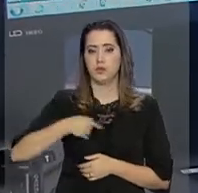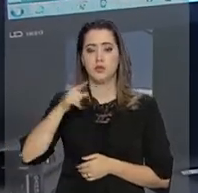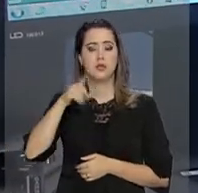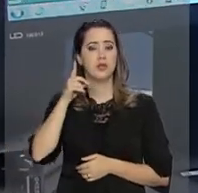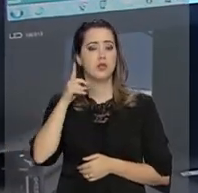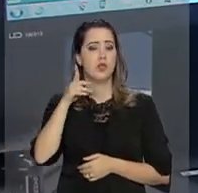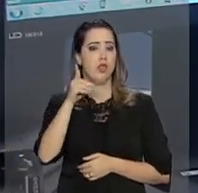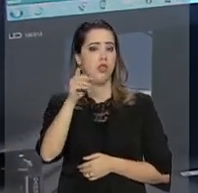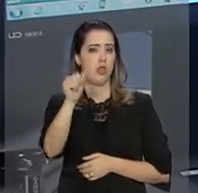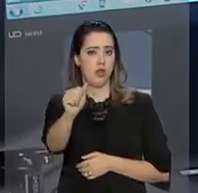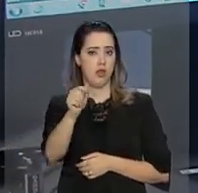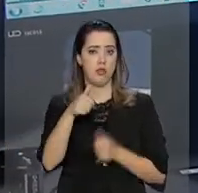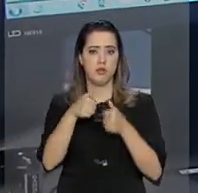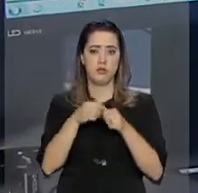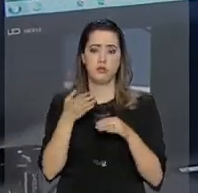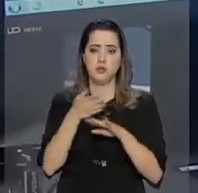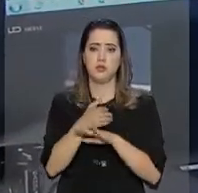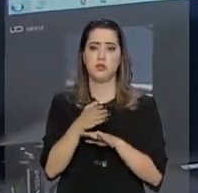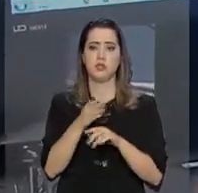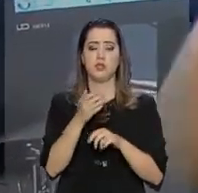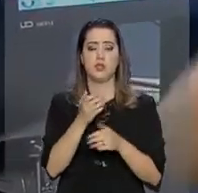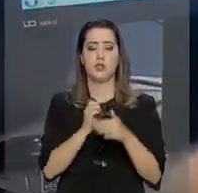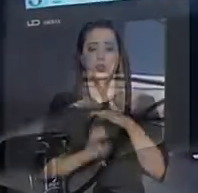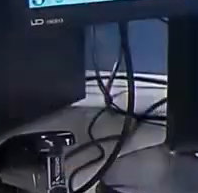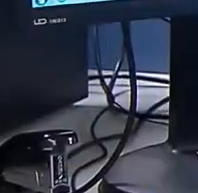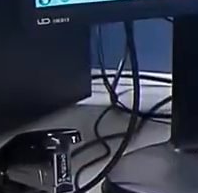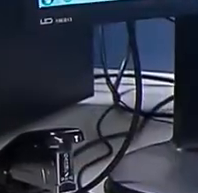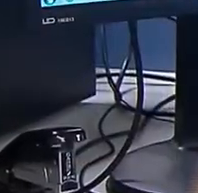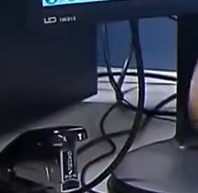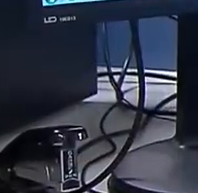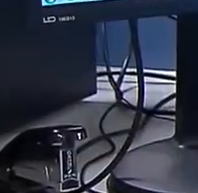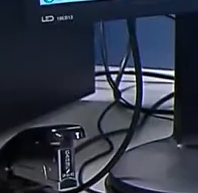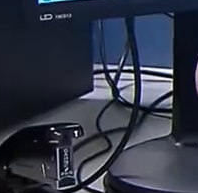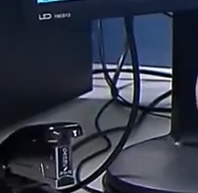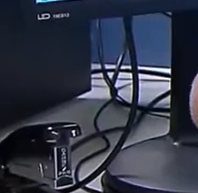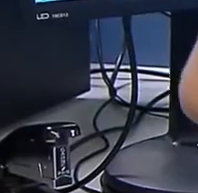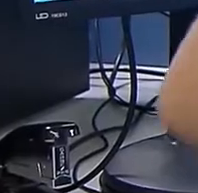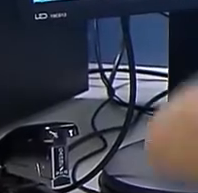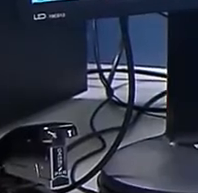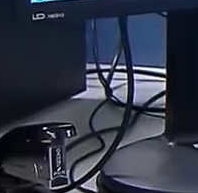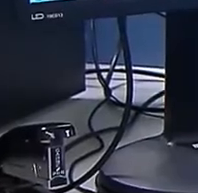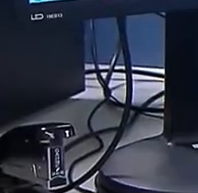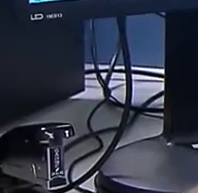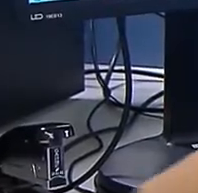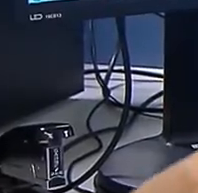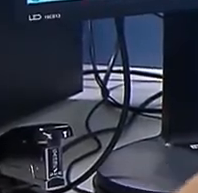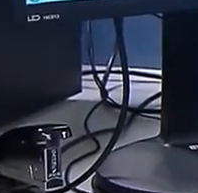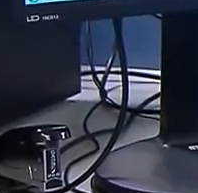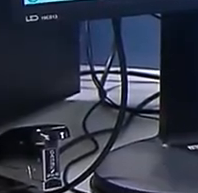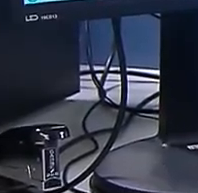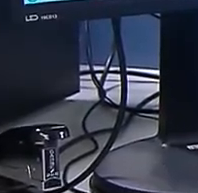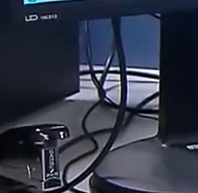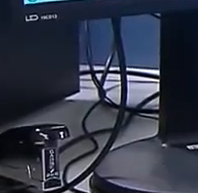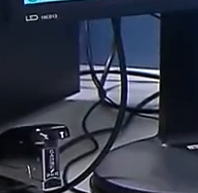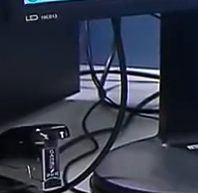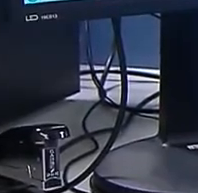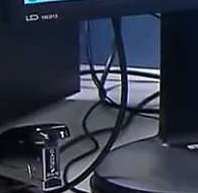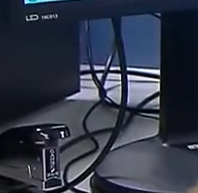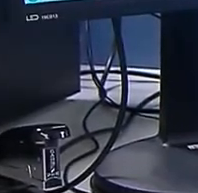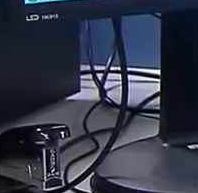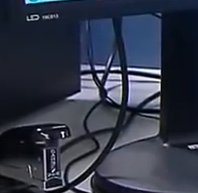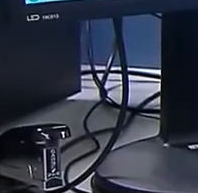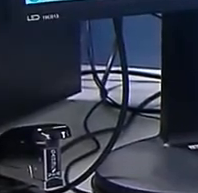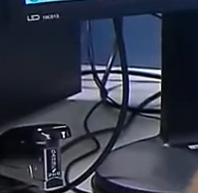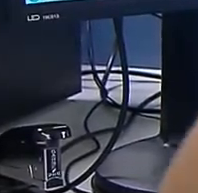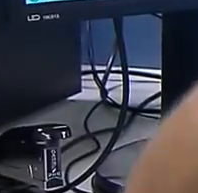deficiente auditiva está na empresa há um ano eu gosto de trabalhar aqui porque aprendo coisas diferentes como fazer planilhas do excel